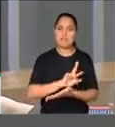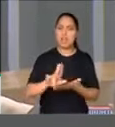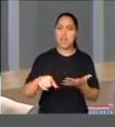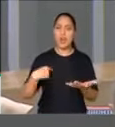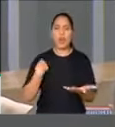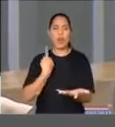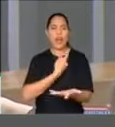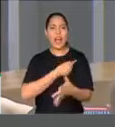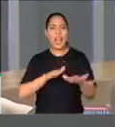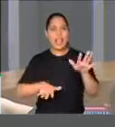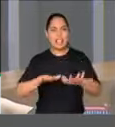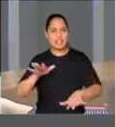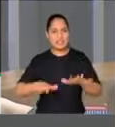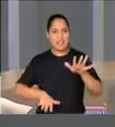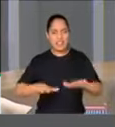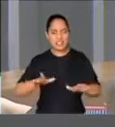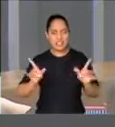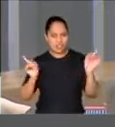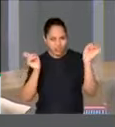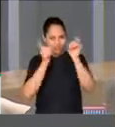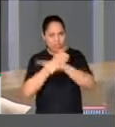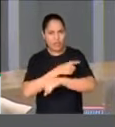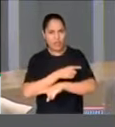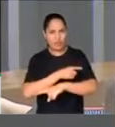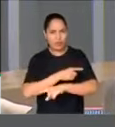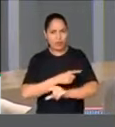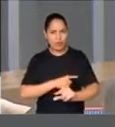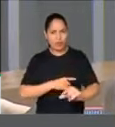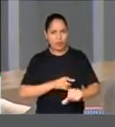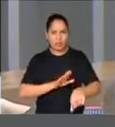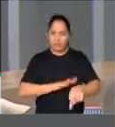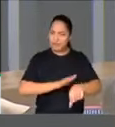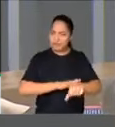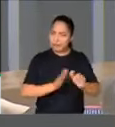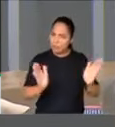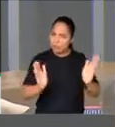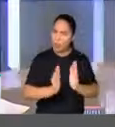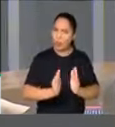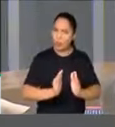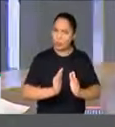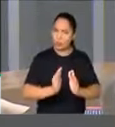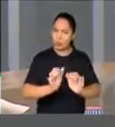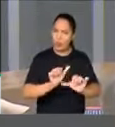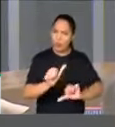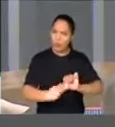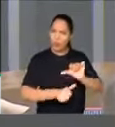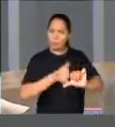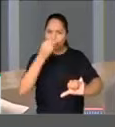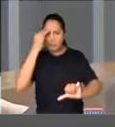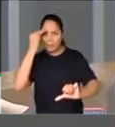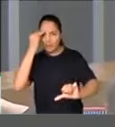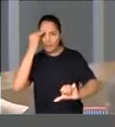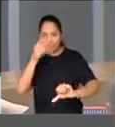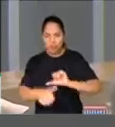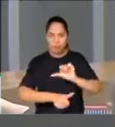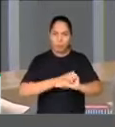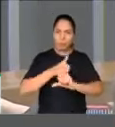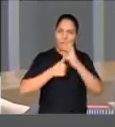a gente conseguir, em pouco tempo, mudar a cabeça, mudar as mentes, mudar a cultura